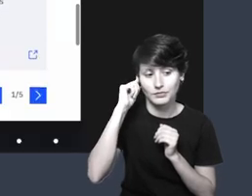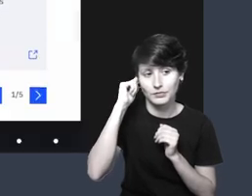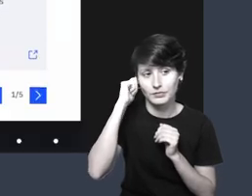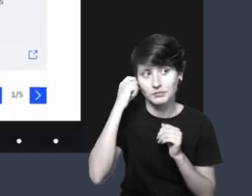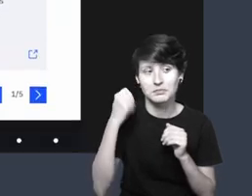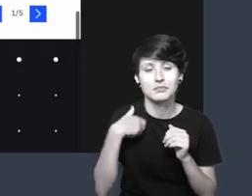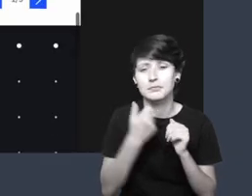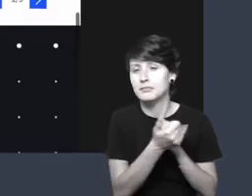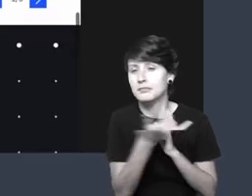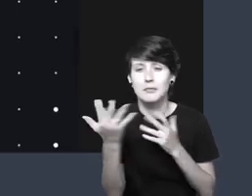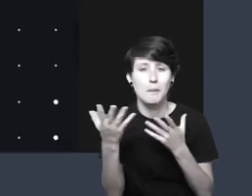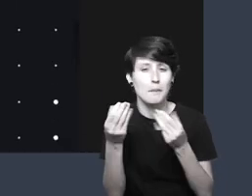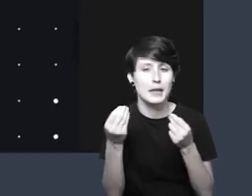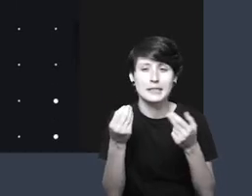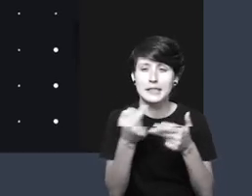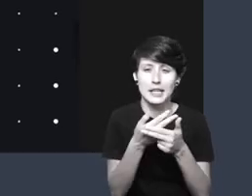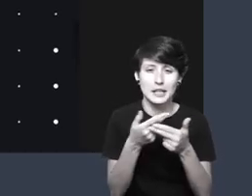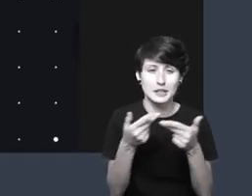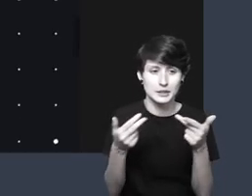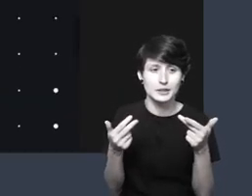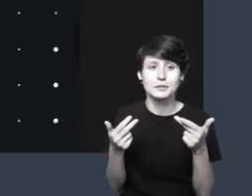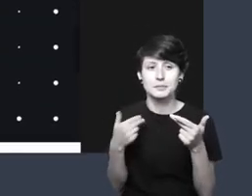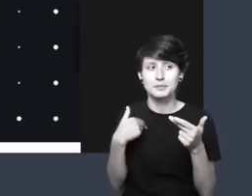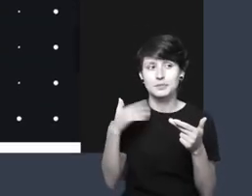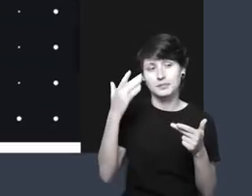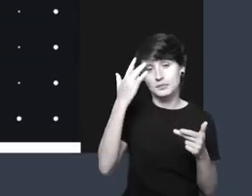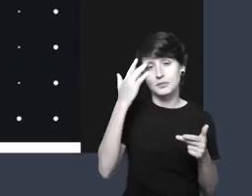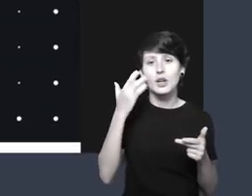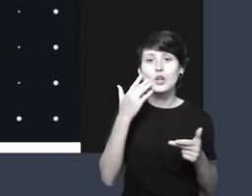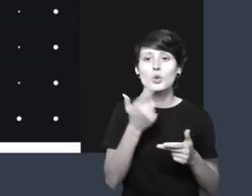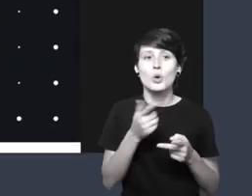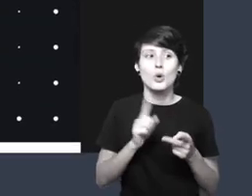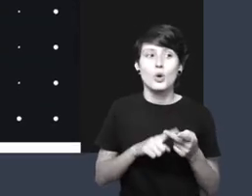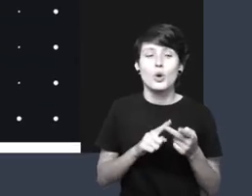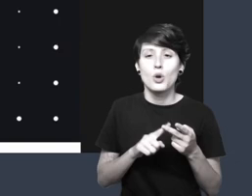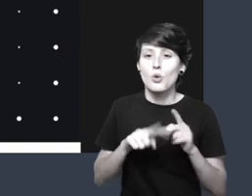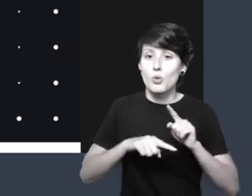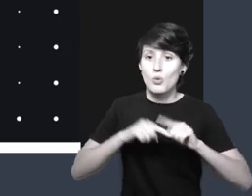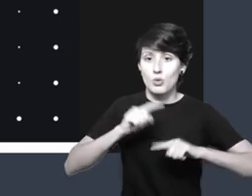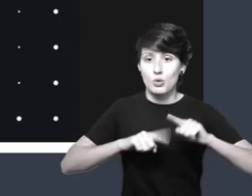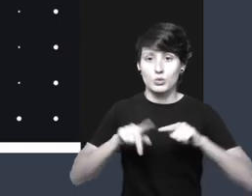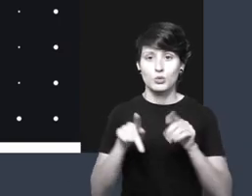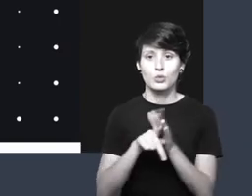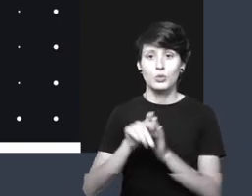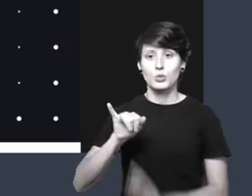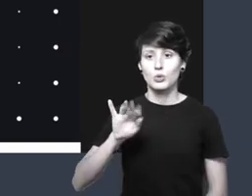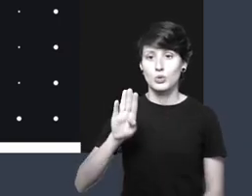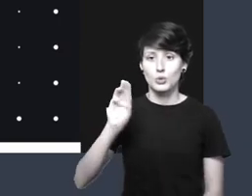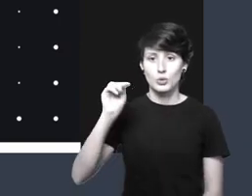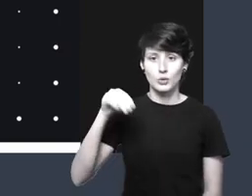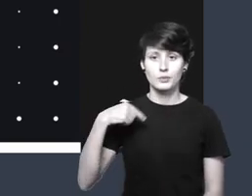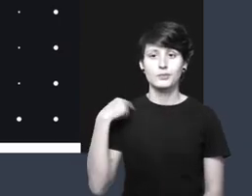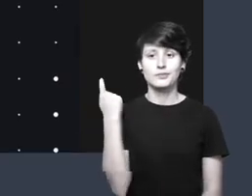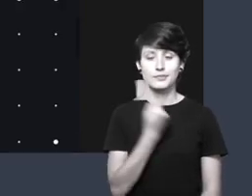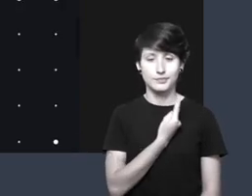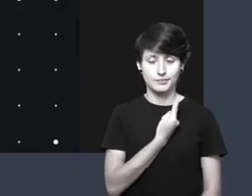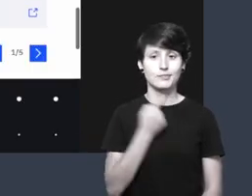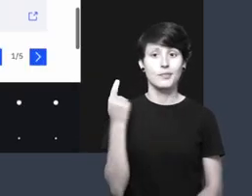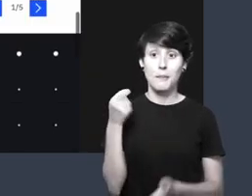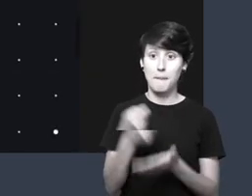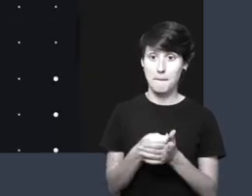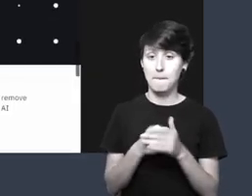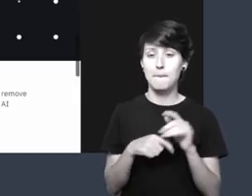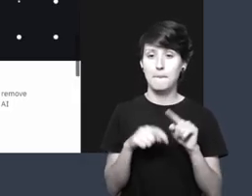Enfim, bastante coisa. Então, eu acho que essa outra parte aqui, isso aqui é um produto da IBM, em que esse é um produto pago,